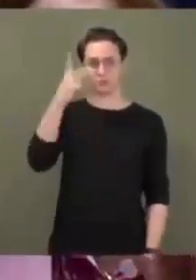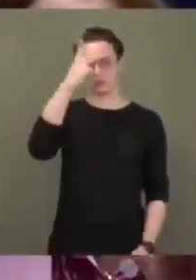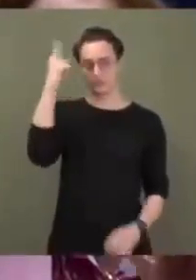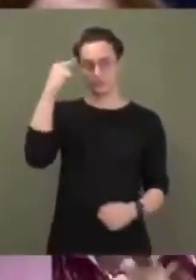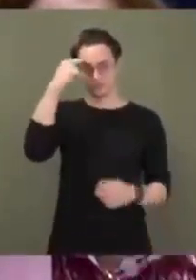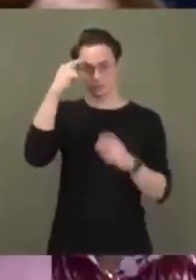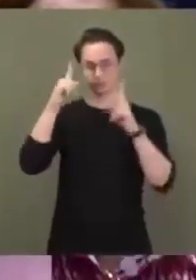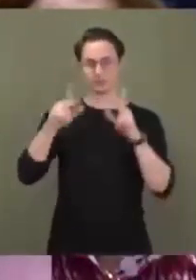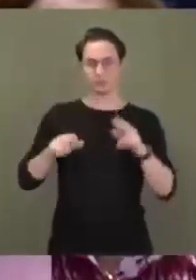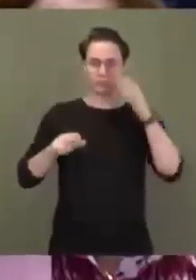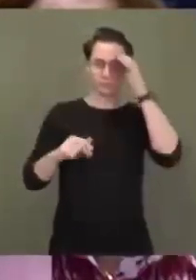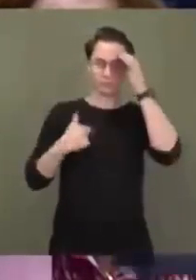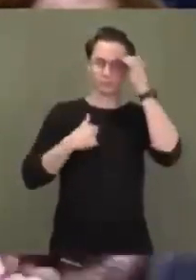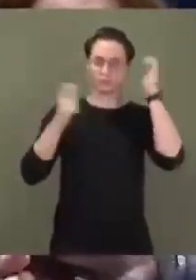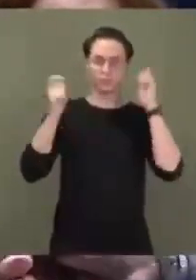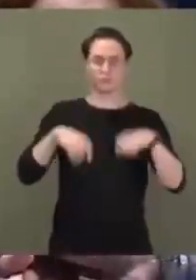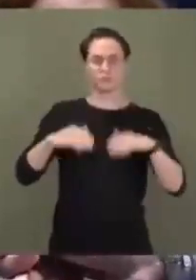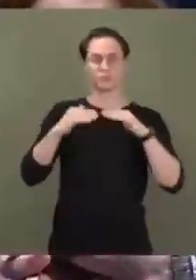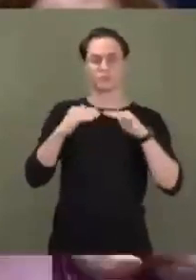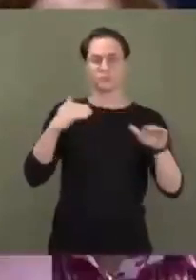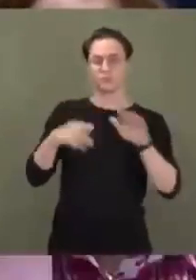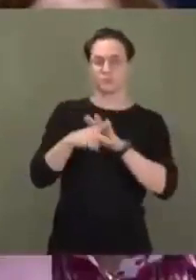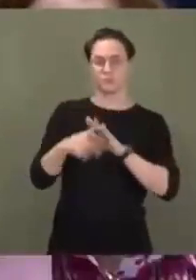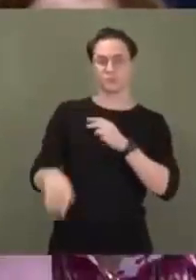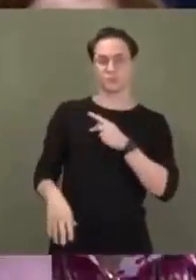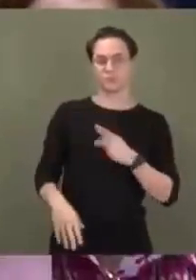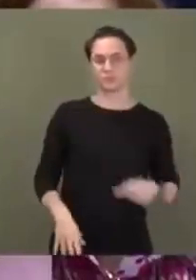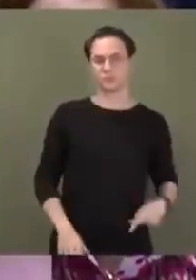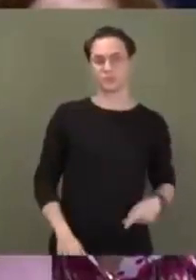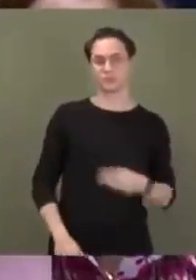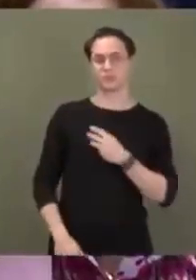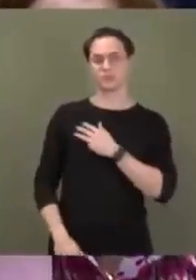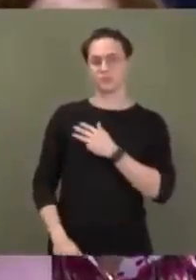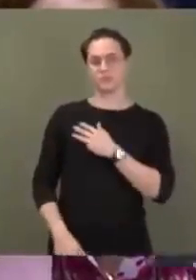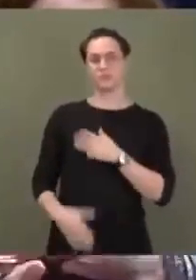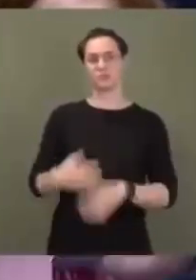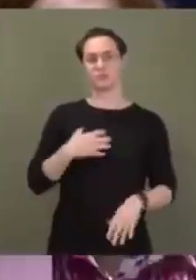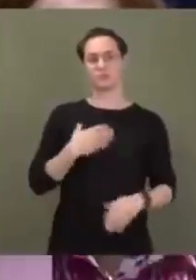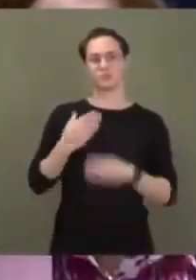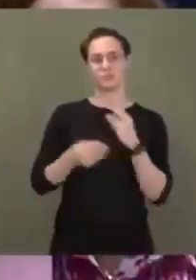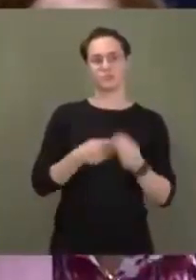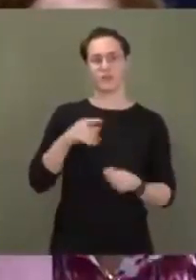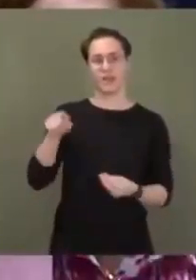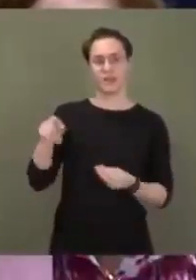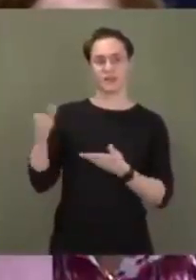forma. Eu posso discordar do presidente Lula, da forma como ele recebeu